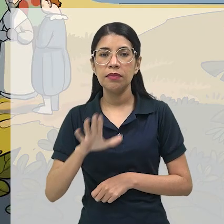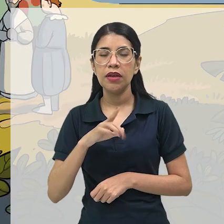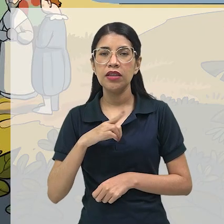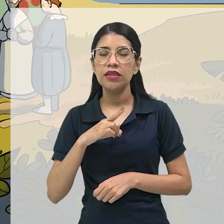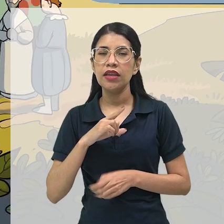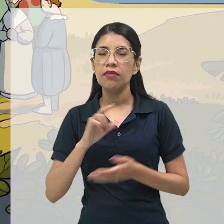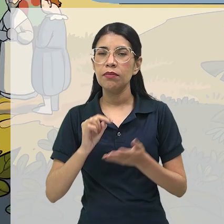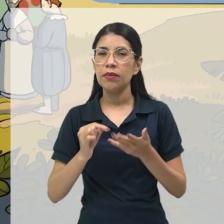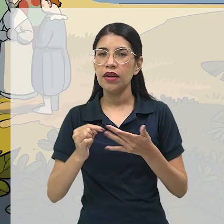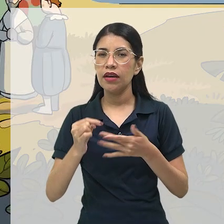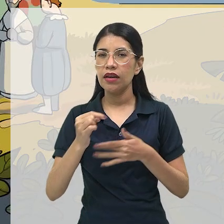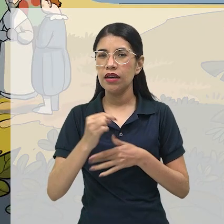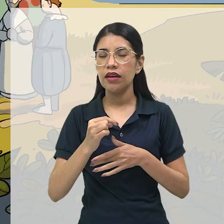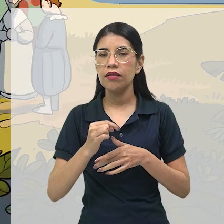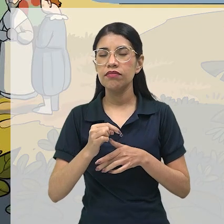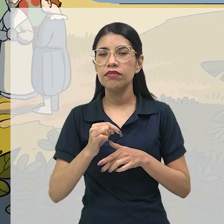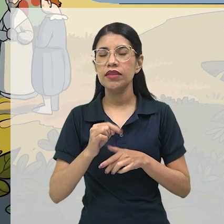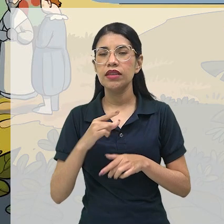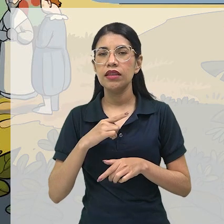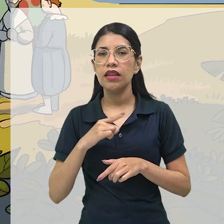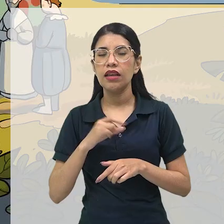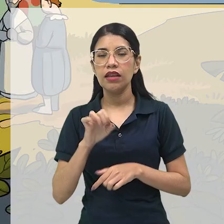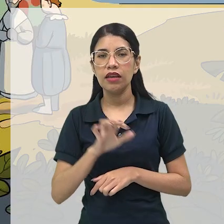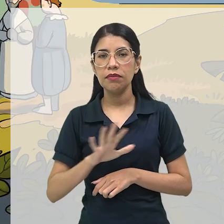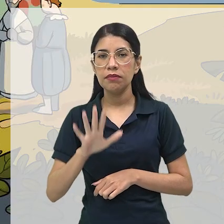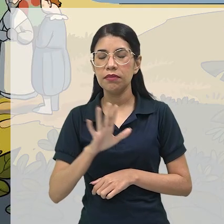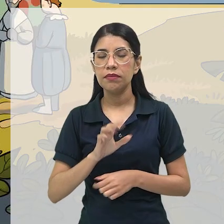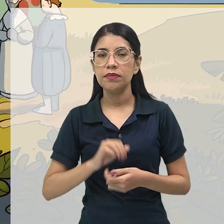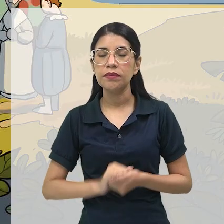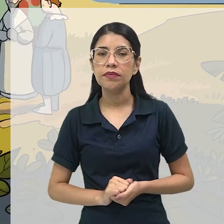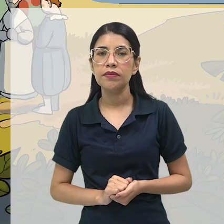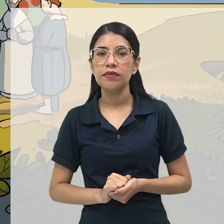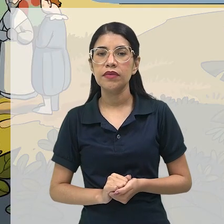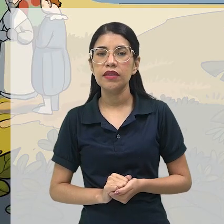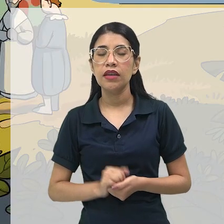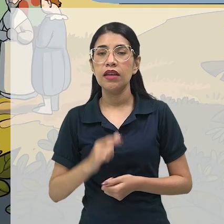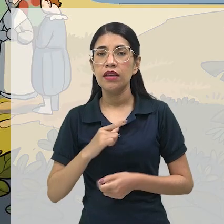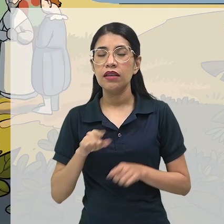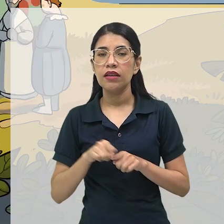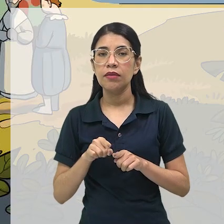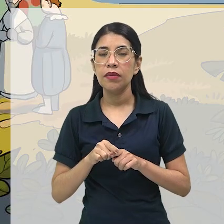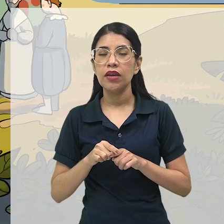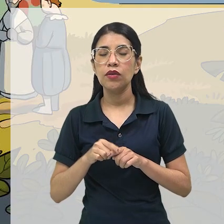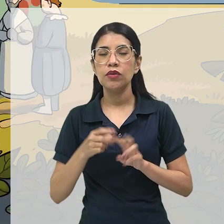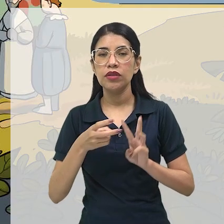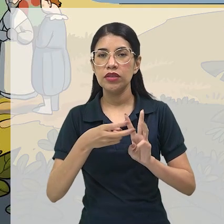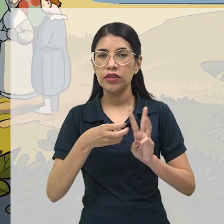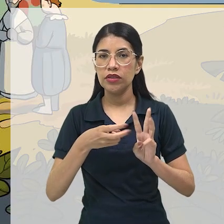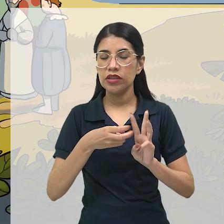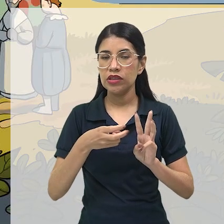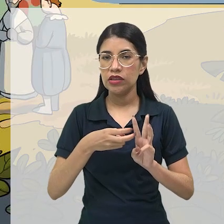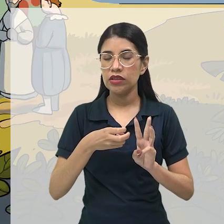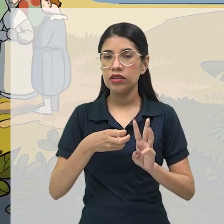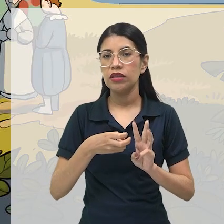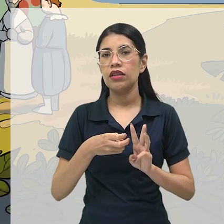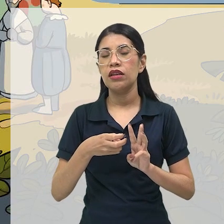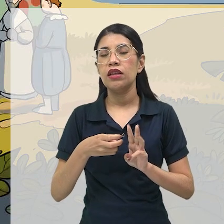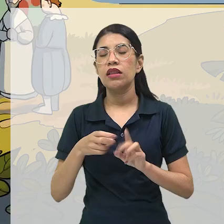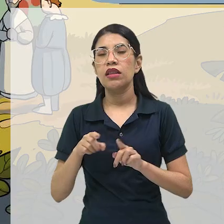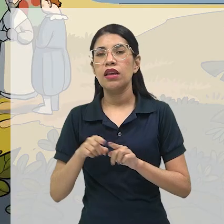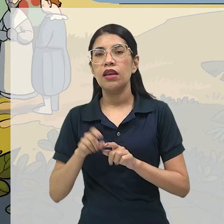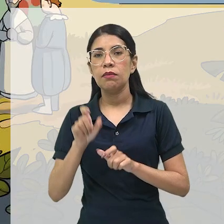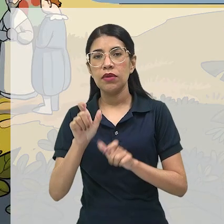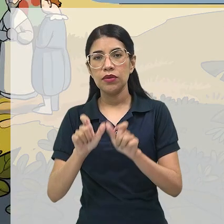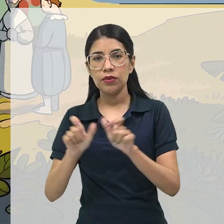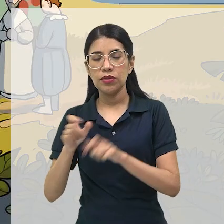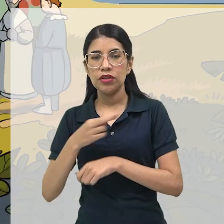vários elementos, né? Posso falar que tem várias camadas aqui nessa imagem. Temos a participação de povos indígenas,